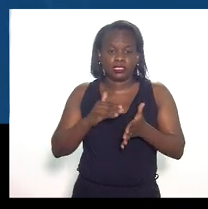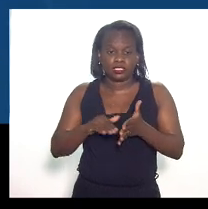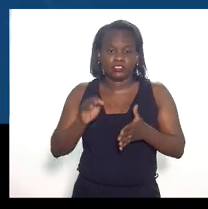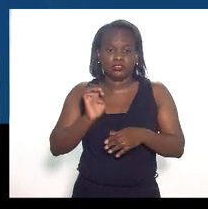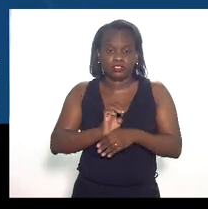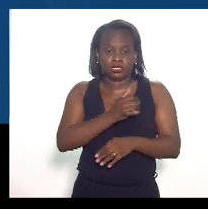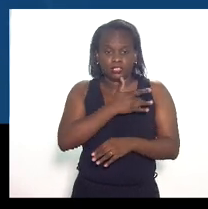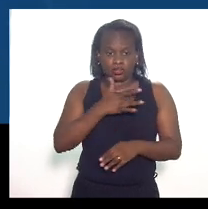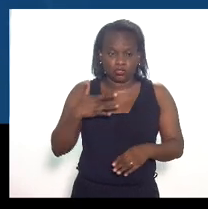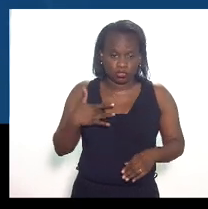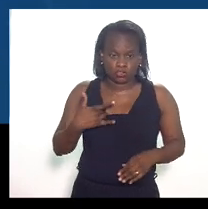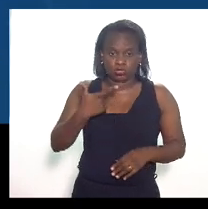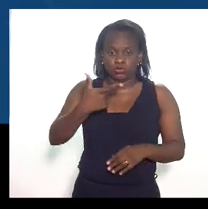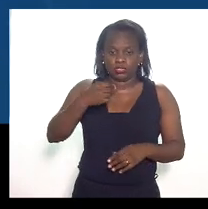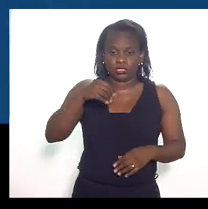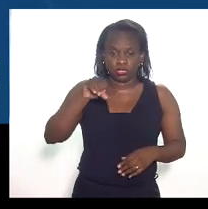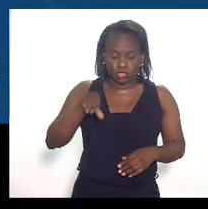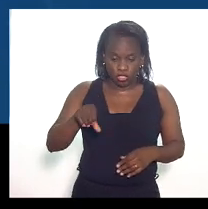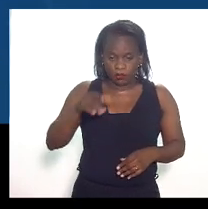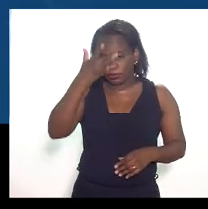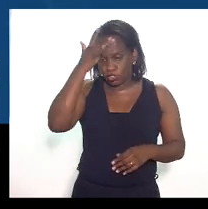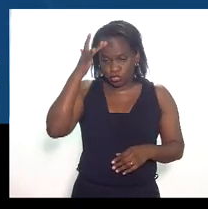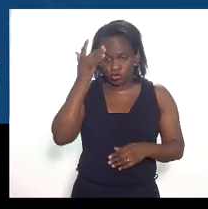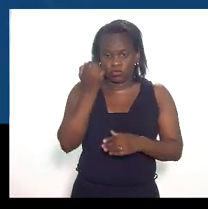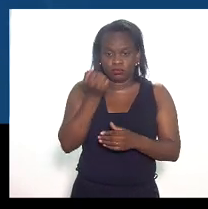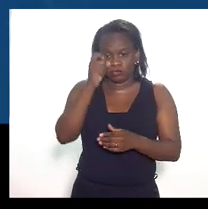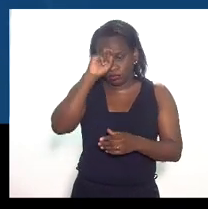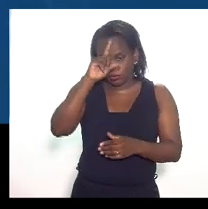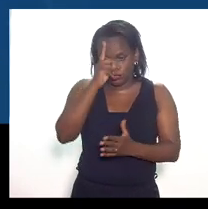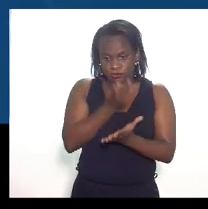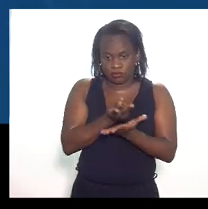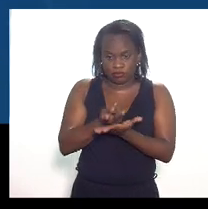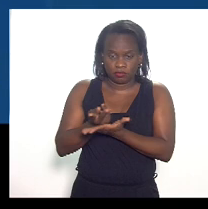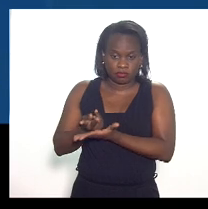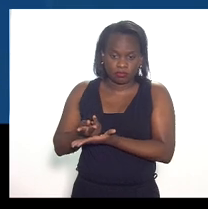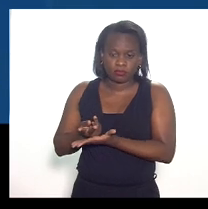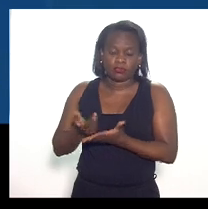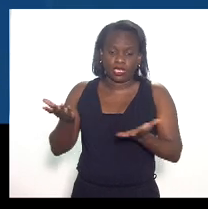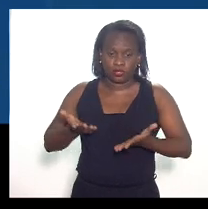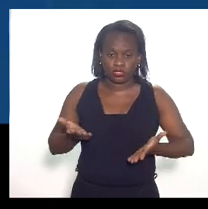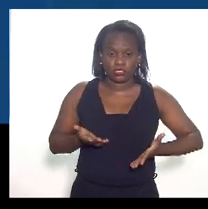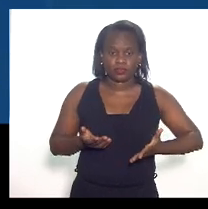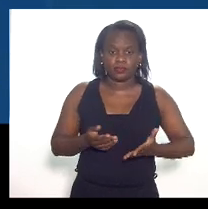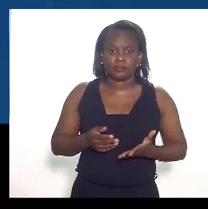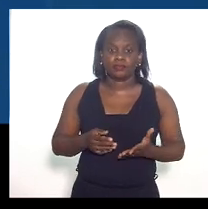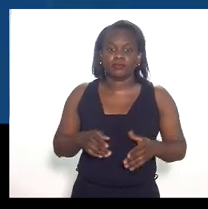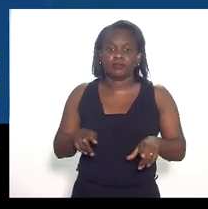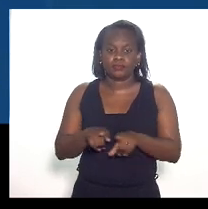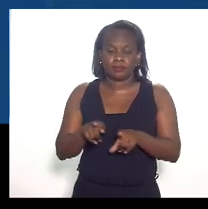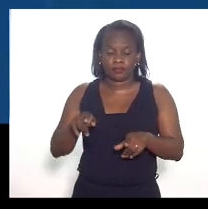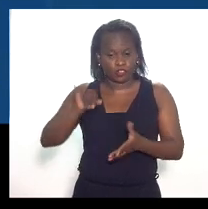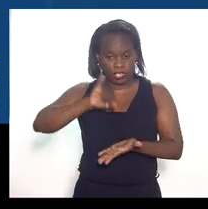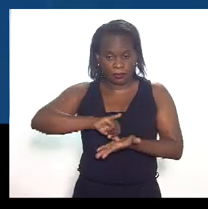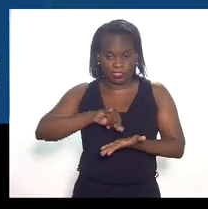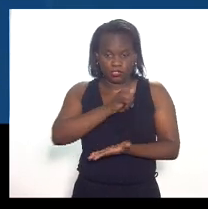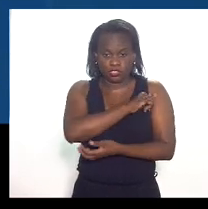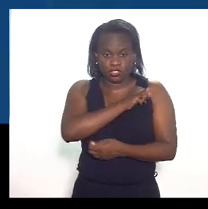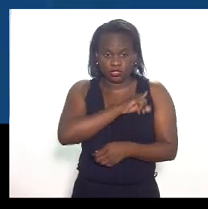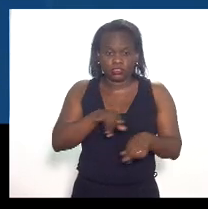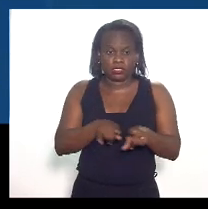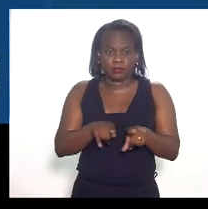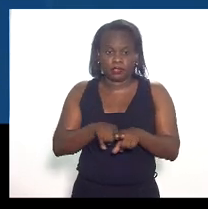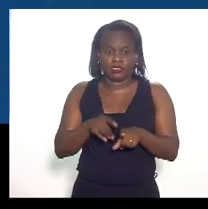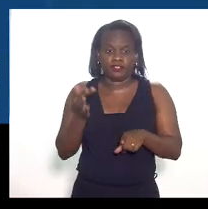Saúde, são 209 pacientes internados nesse momento na capital. E na